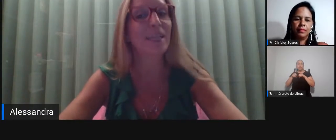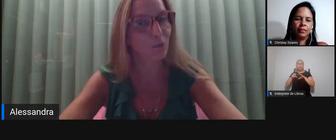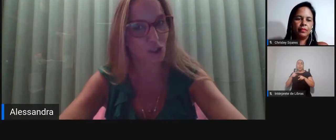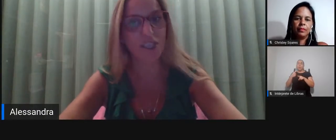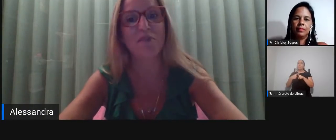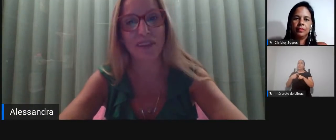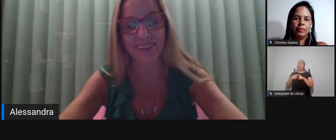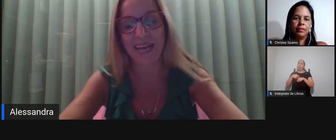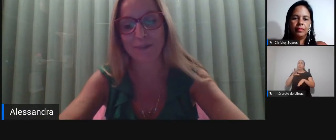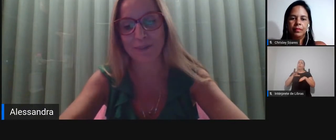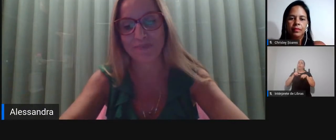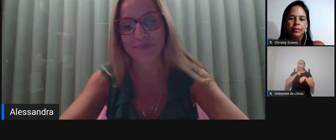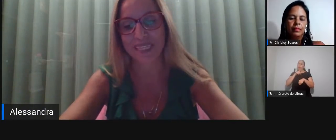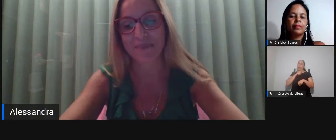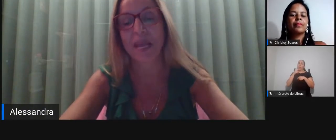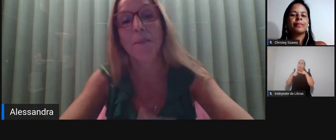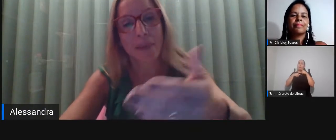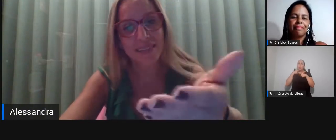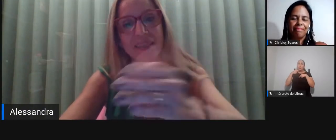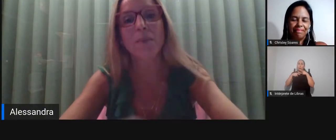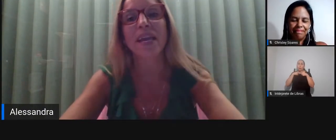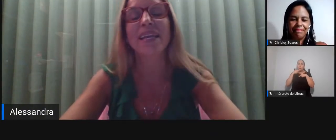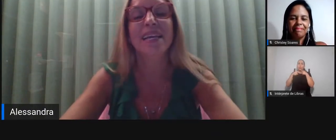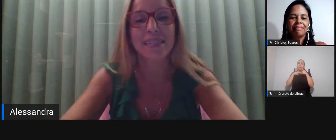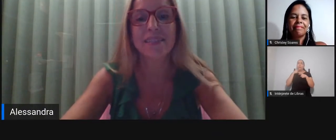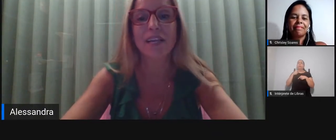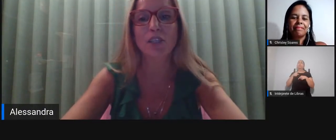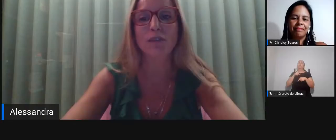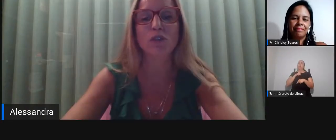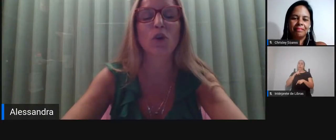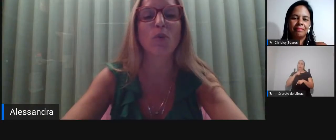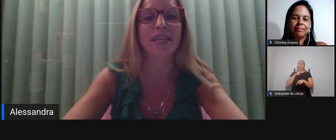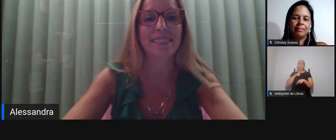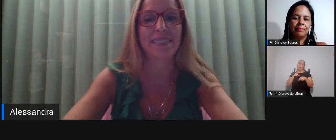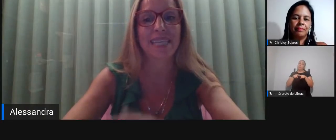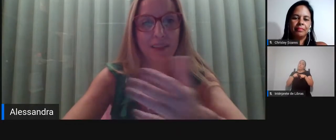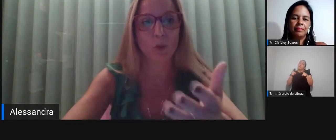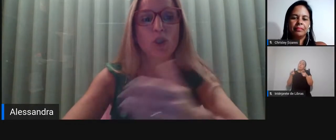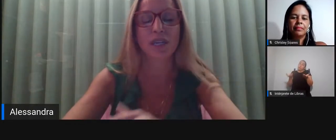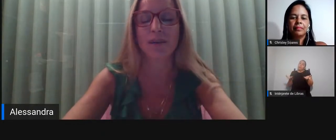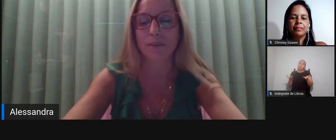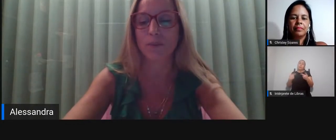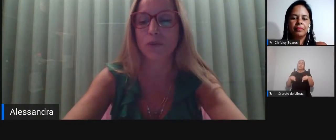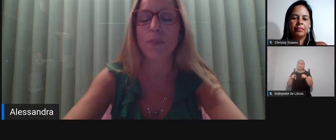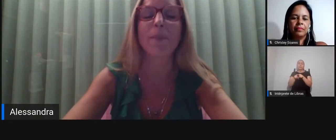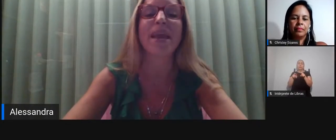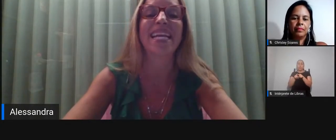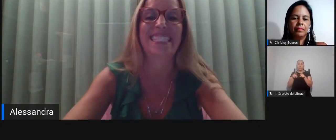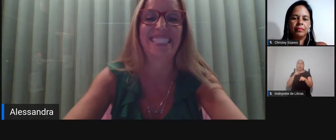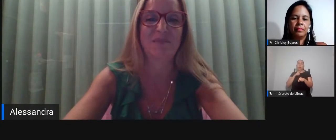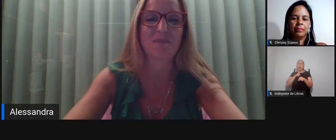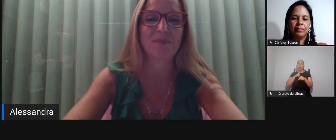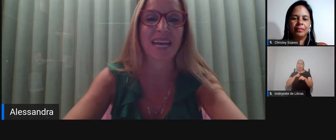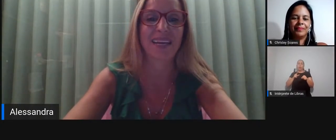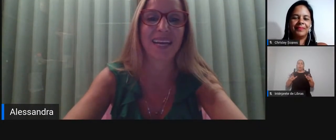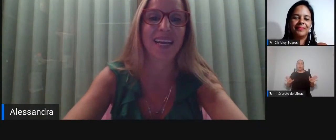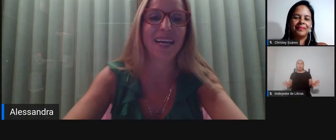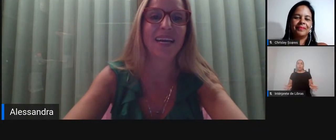gente ainda não tinha enfrentado. Né? Mas também incentivos como esse, que a Tuxa muito bem